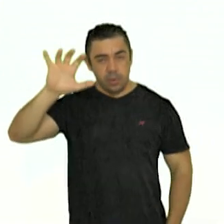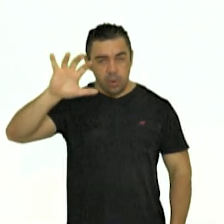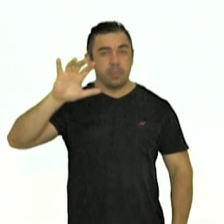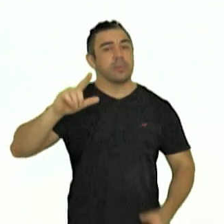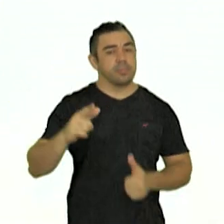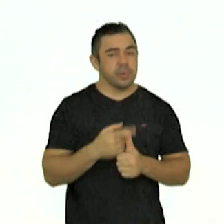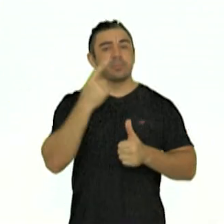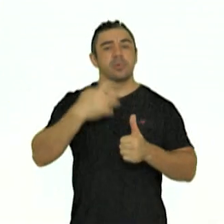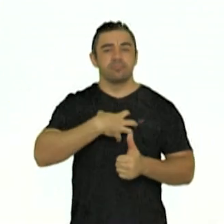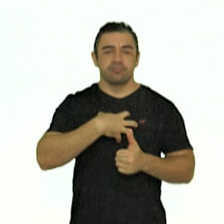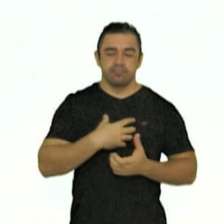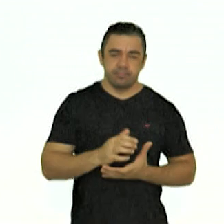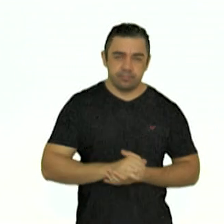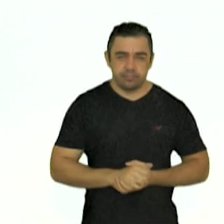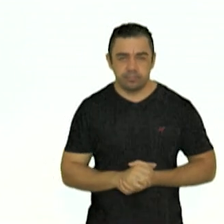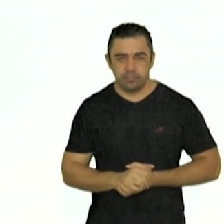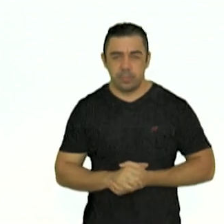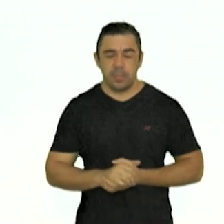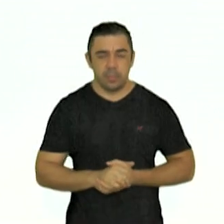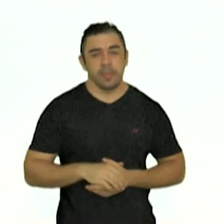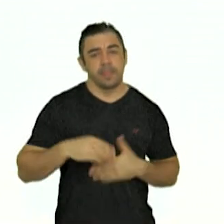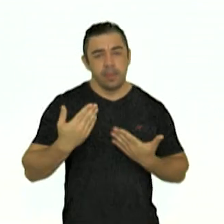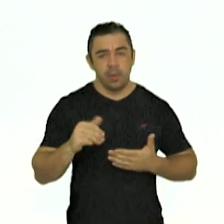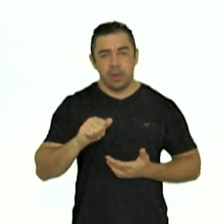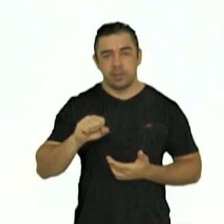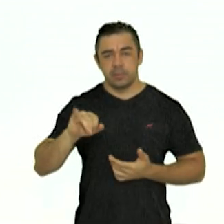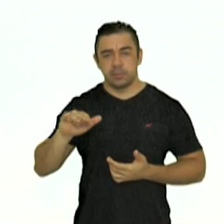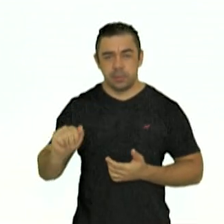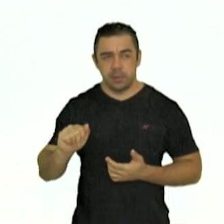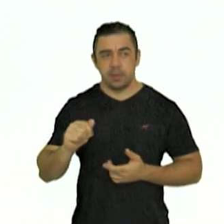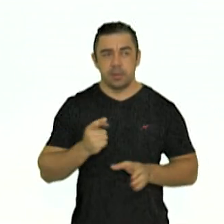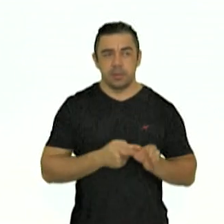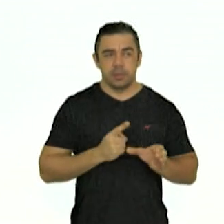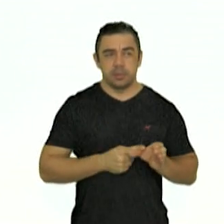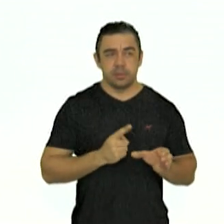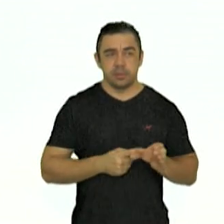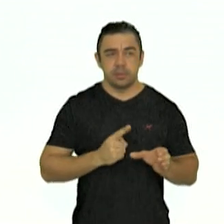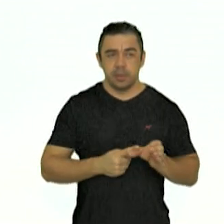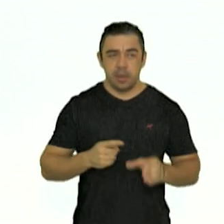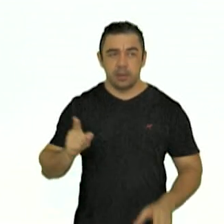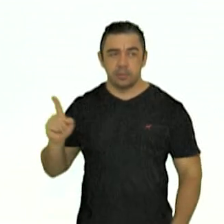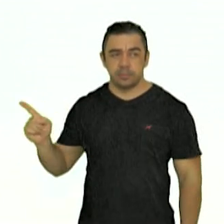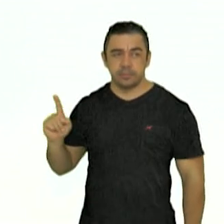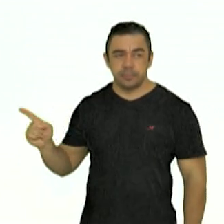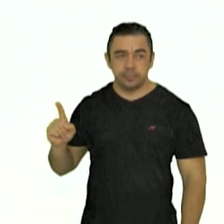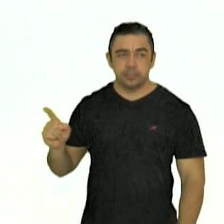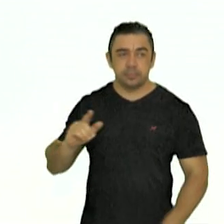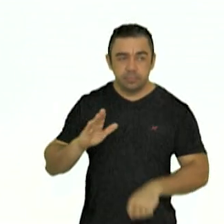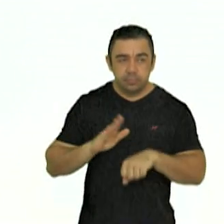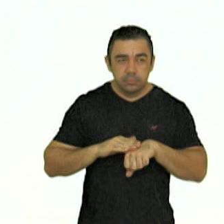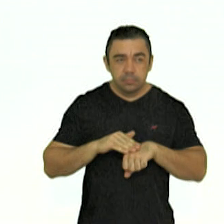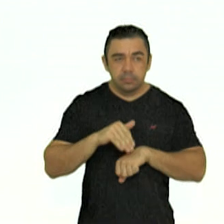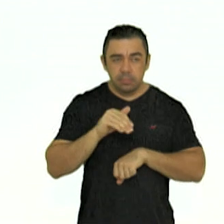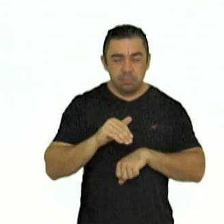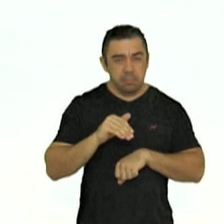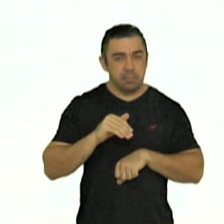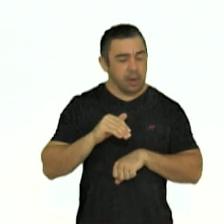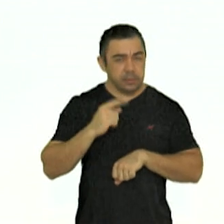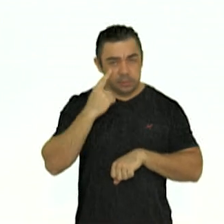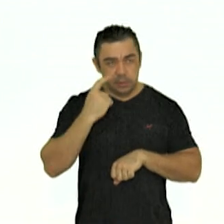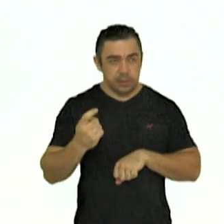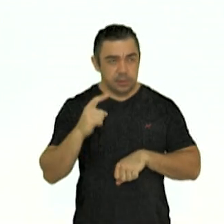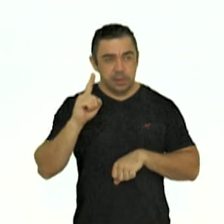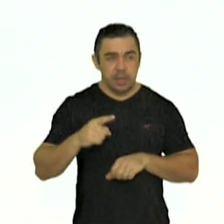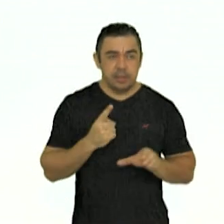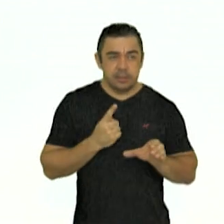primeiro. Então a Ásia já vem liderando, a cidade de Masdar, nos Emirados Árabes, é um projeto dos mais ousados aí, na